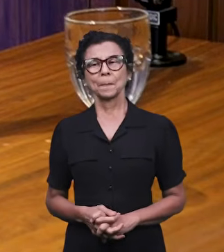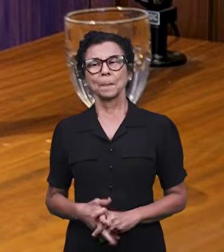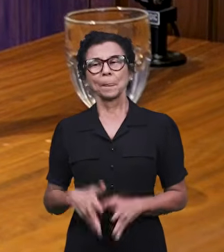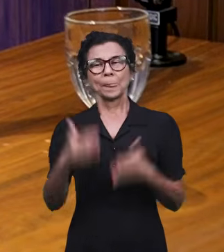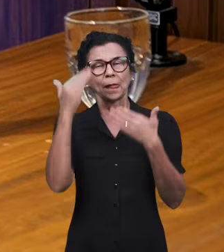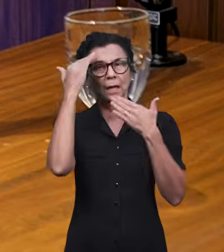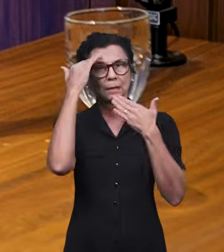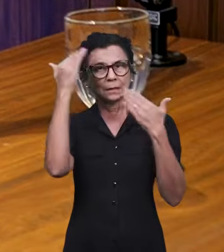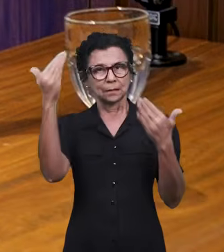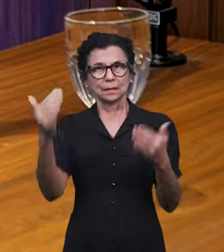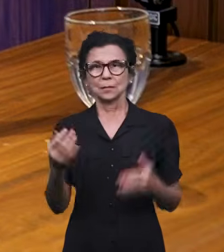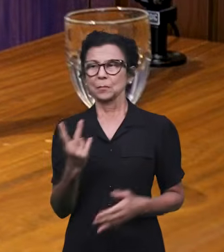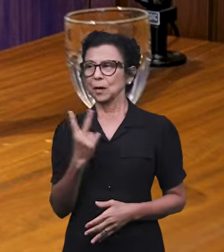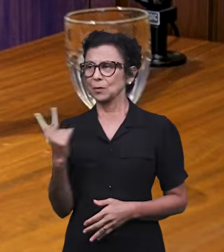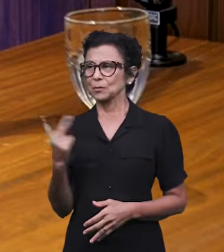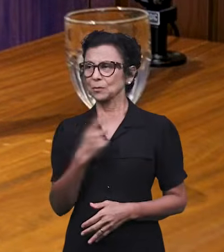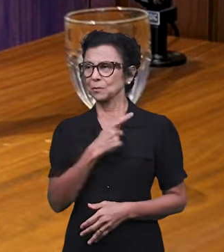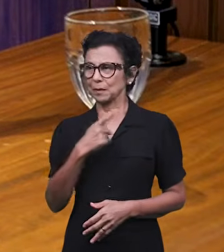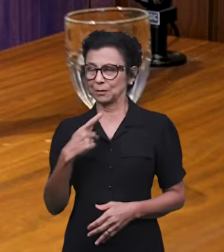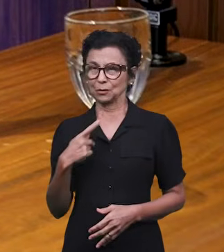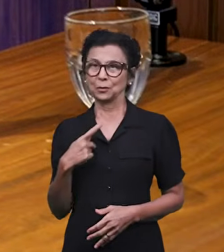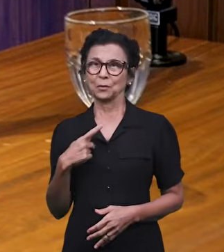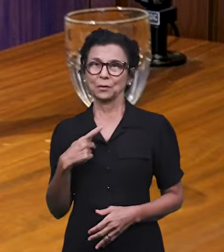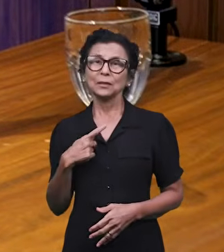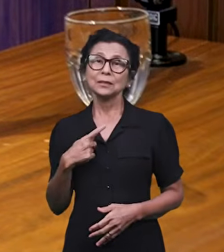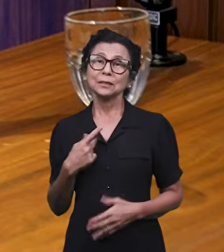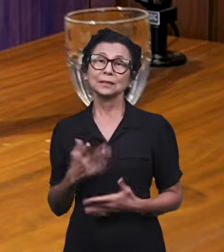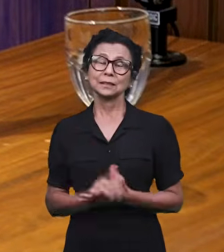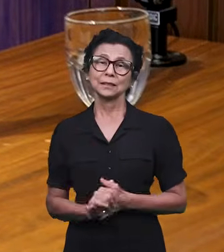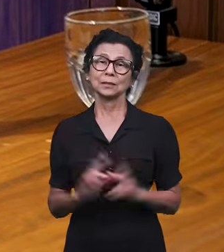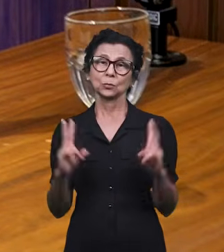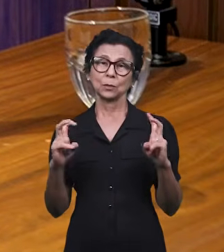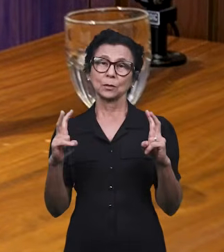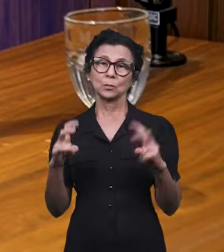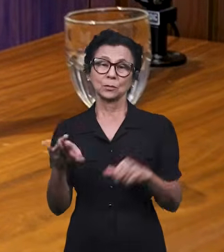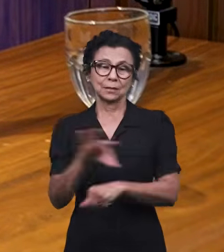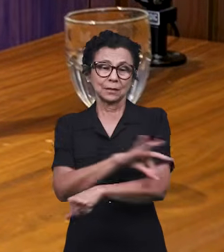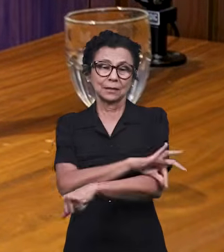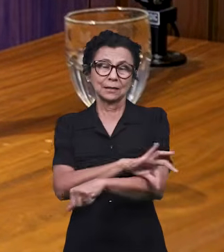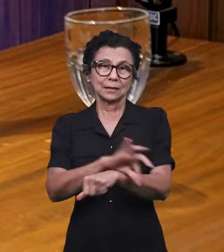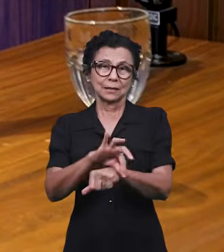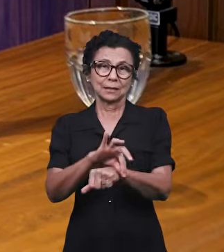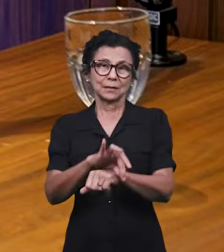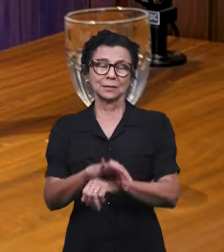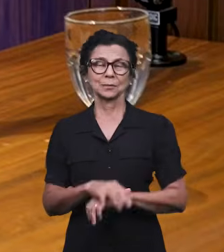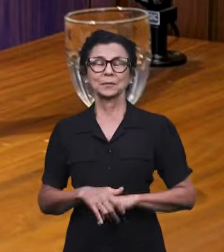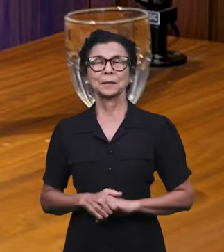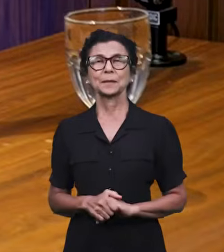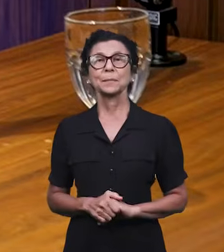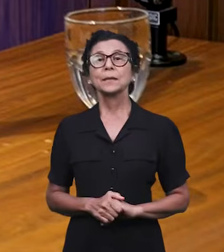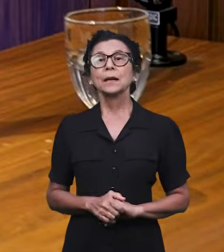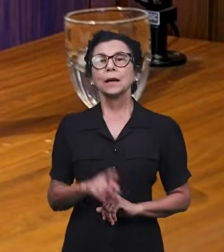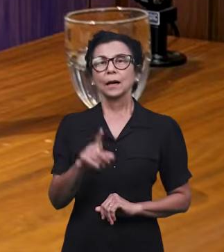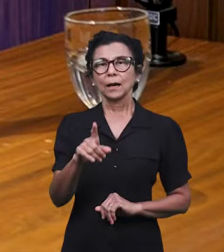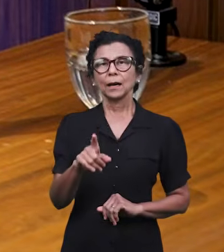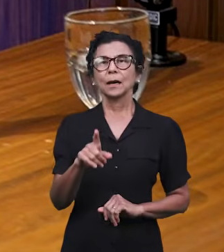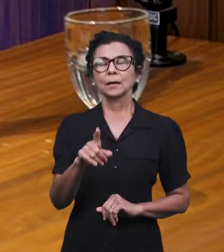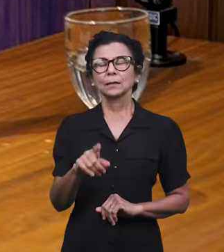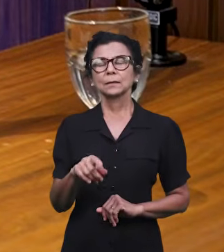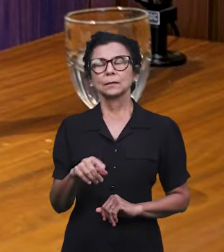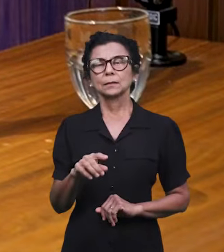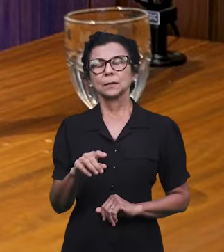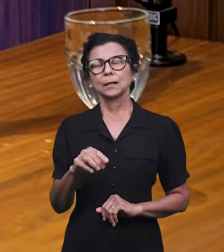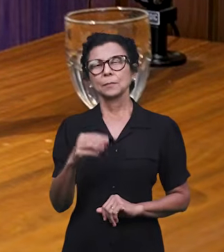agradecimento aos pastores que participaram aqui, falar um pouco sobre a arquitetura. Lembrar aos irmãos que nós temos mais 2 episódios falando